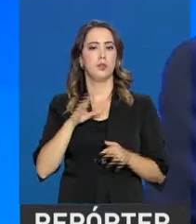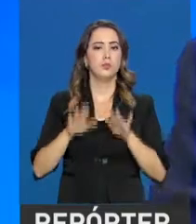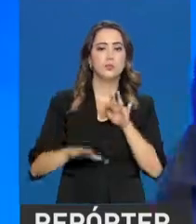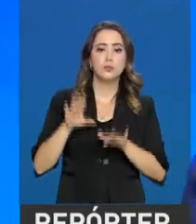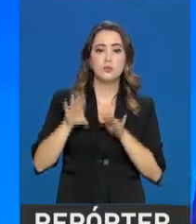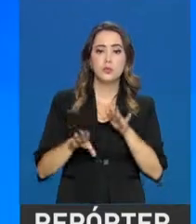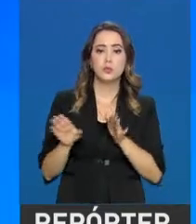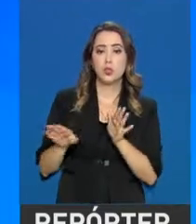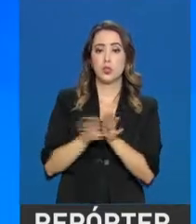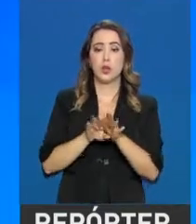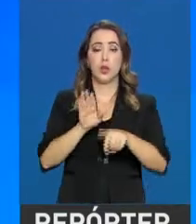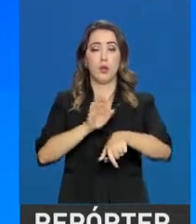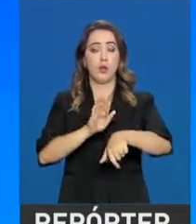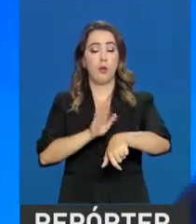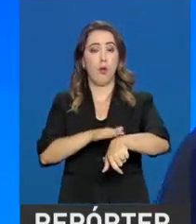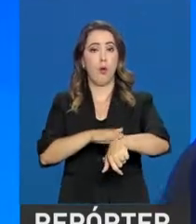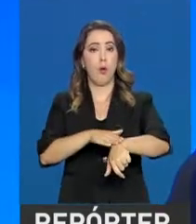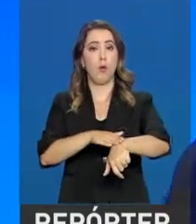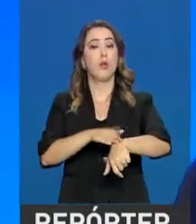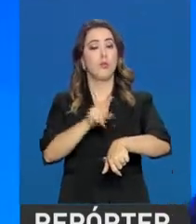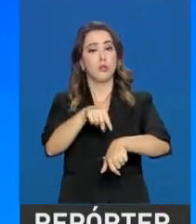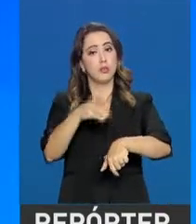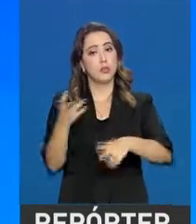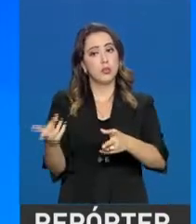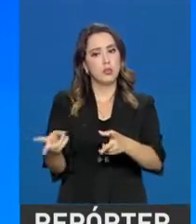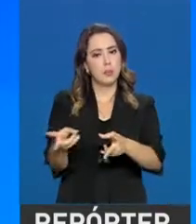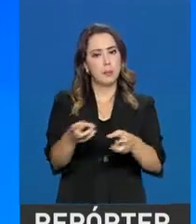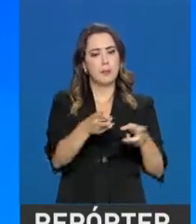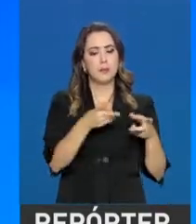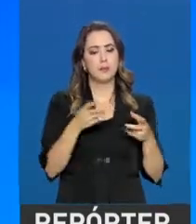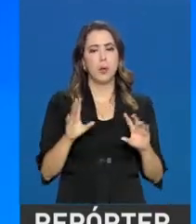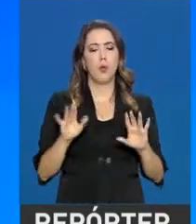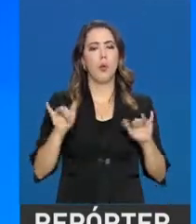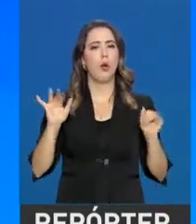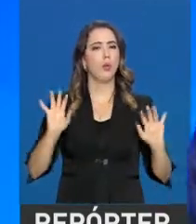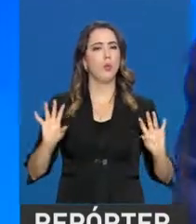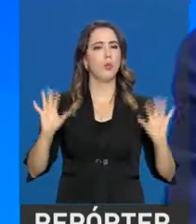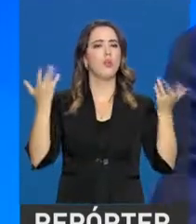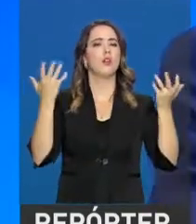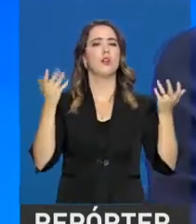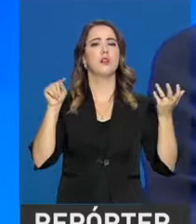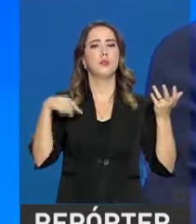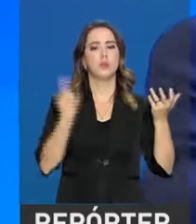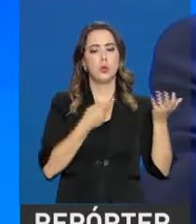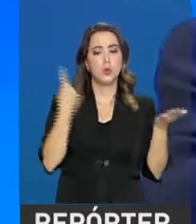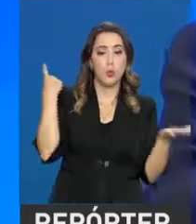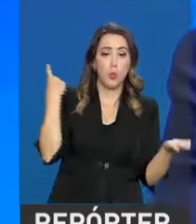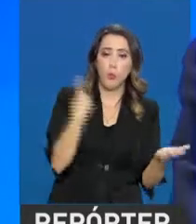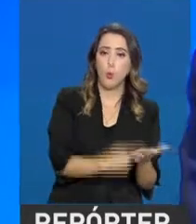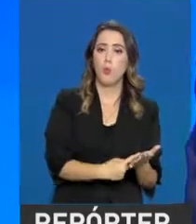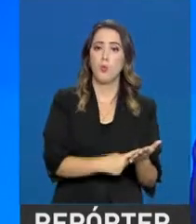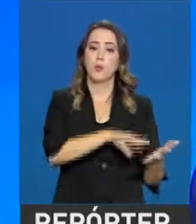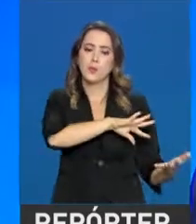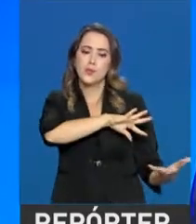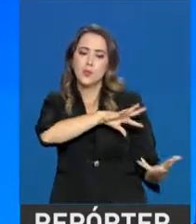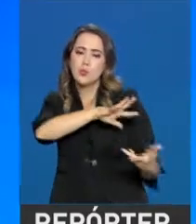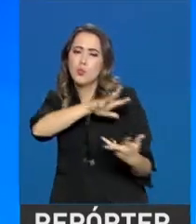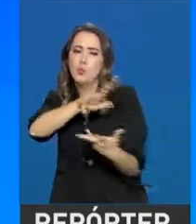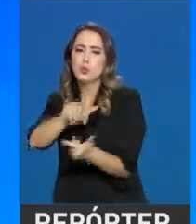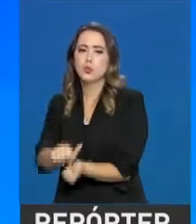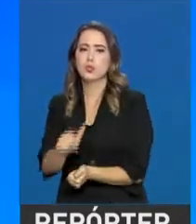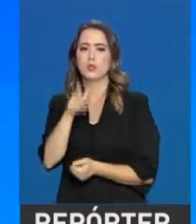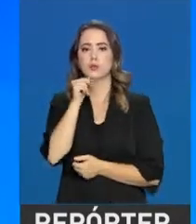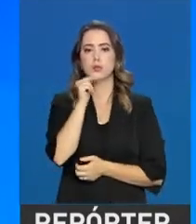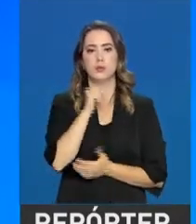talvez chegado a hora de, à semelhança do clima, chegarmos a um acordo global sobre a